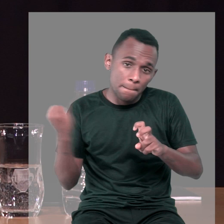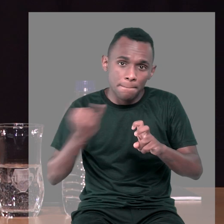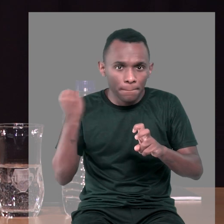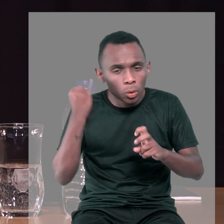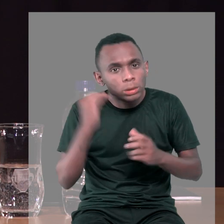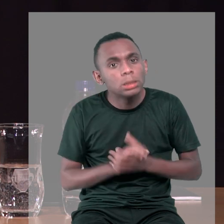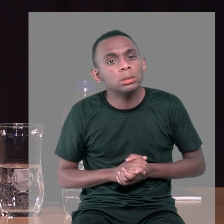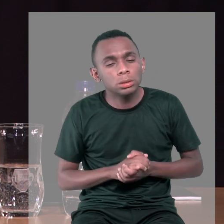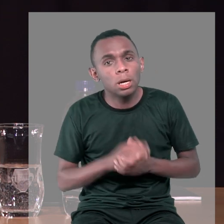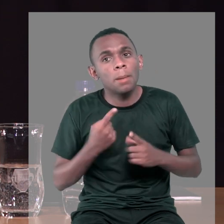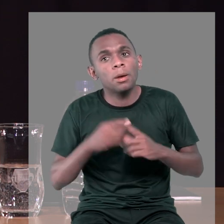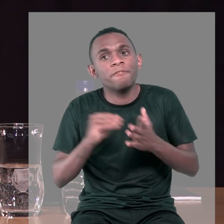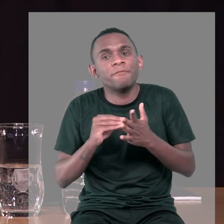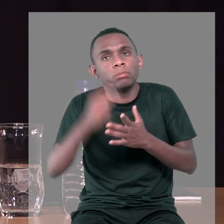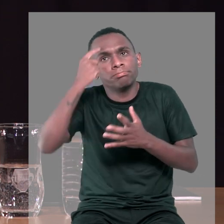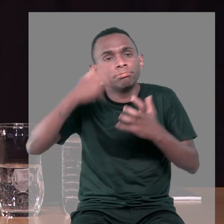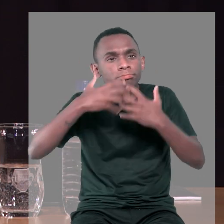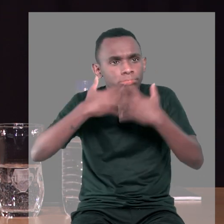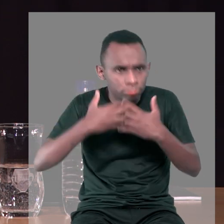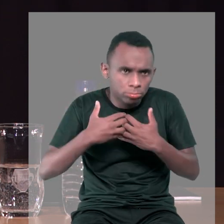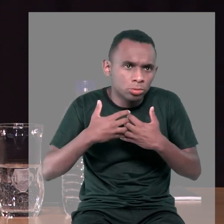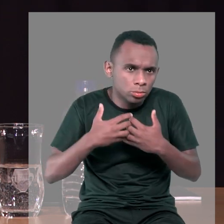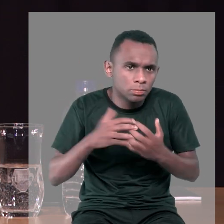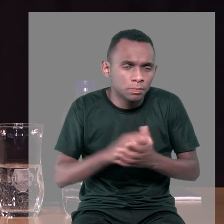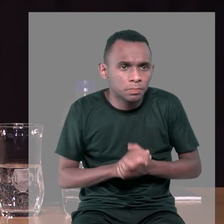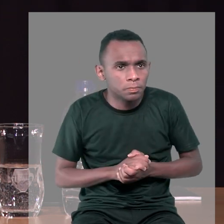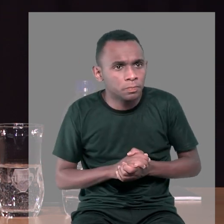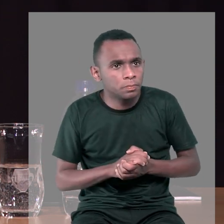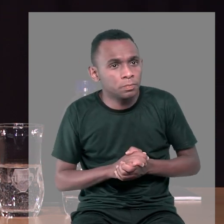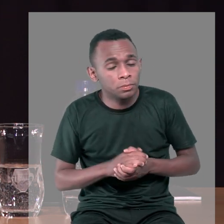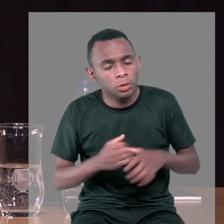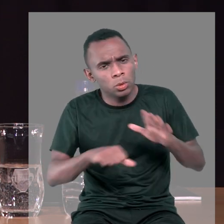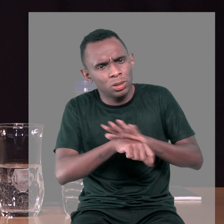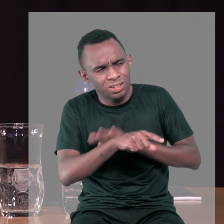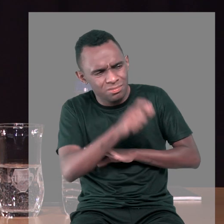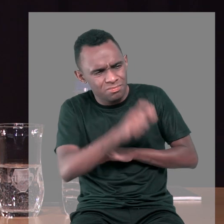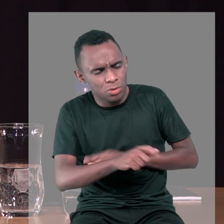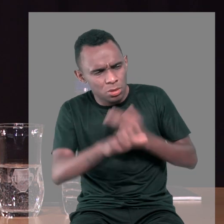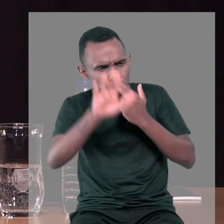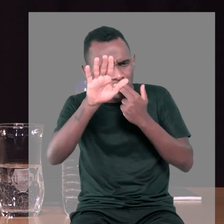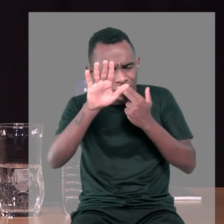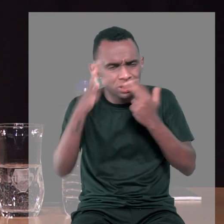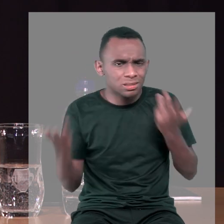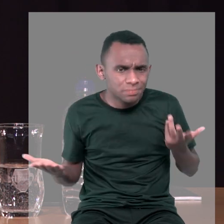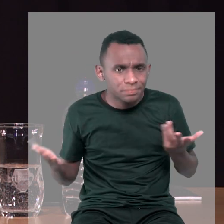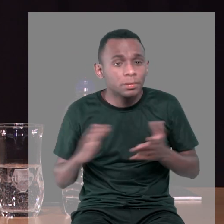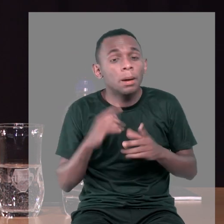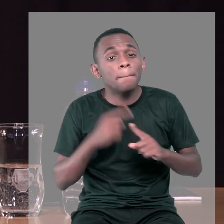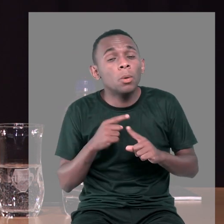verdadeira natureza da ausência de pensamento e a verdadeira